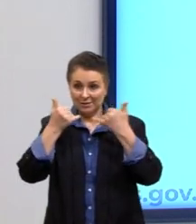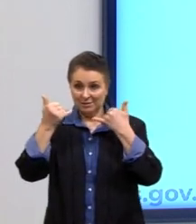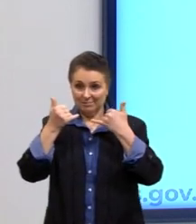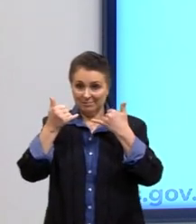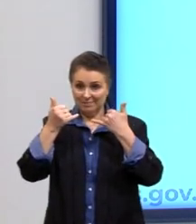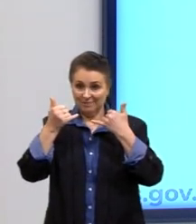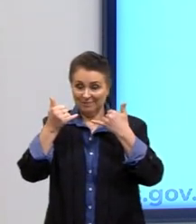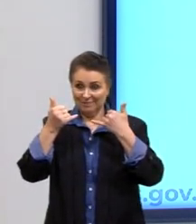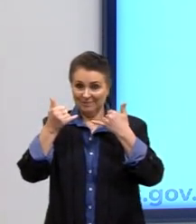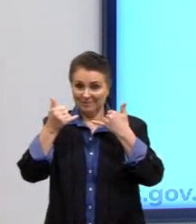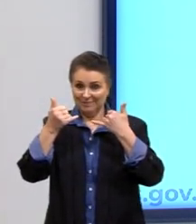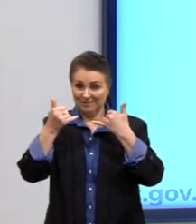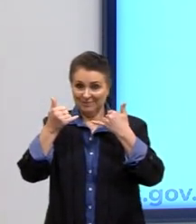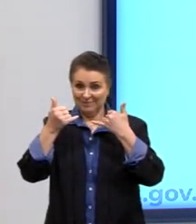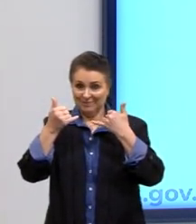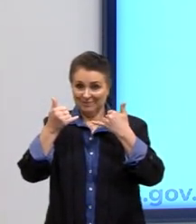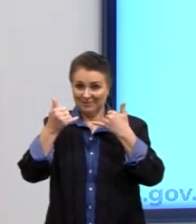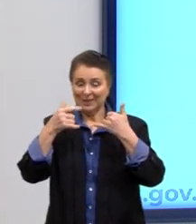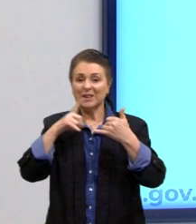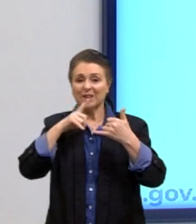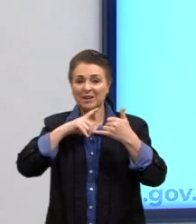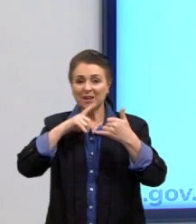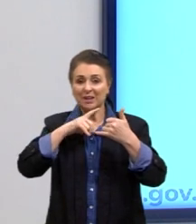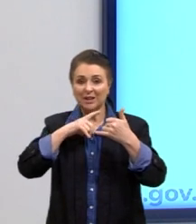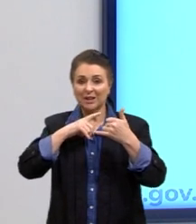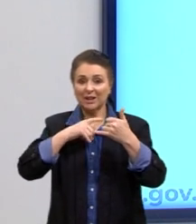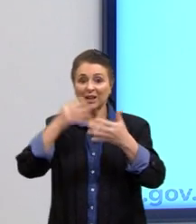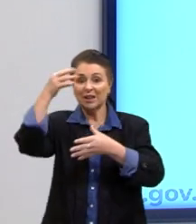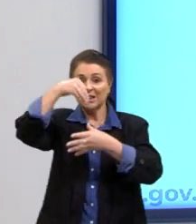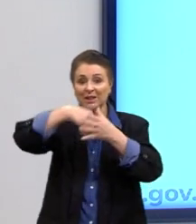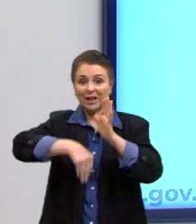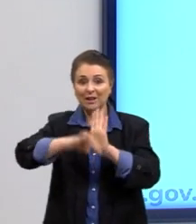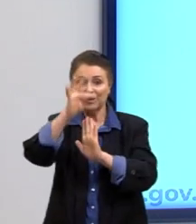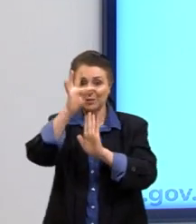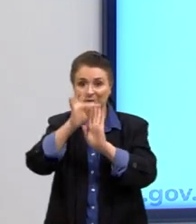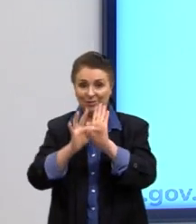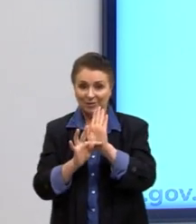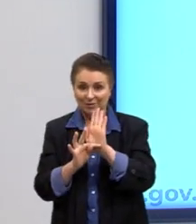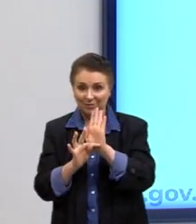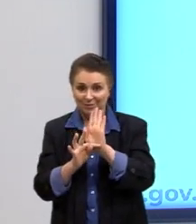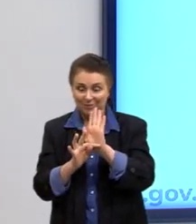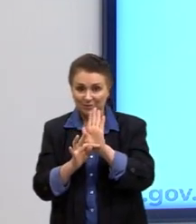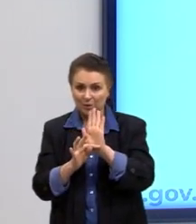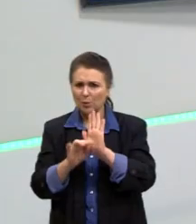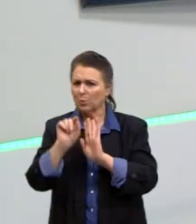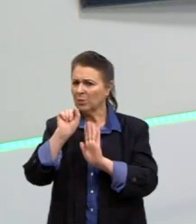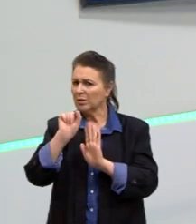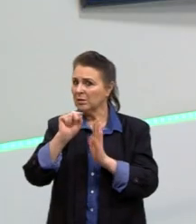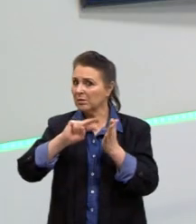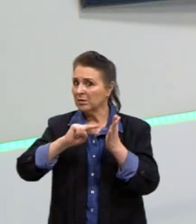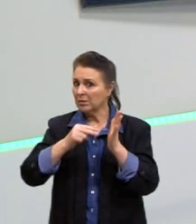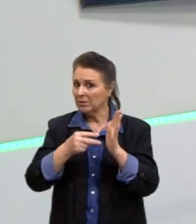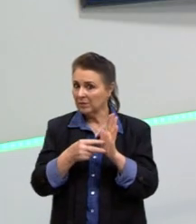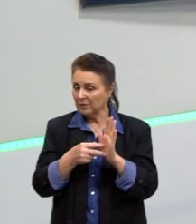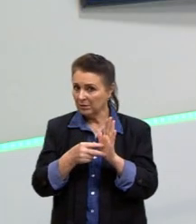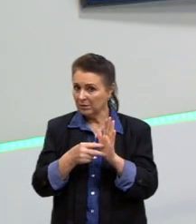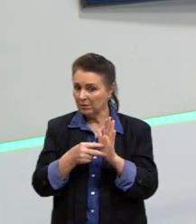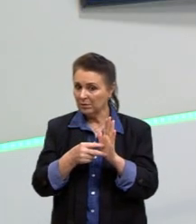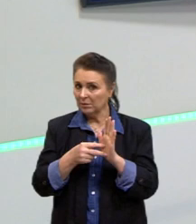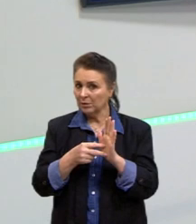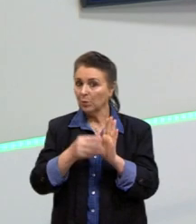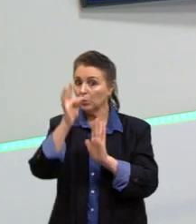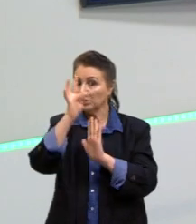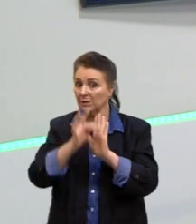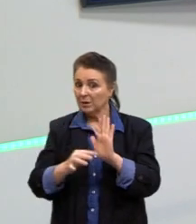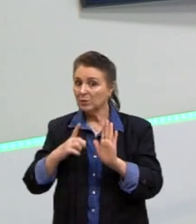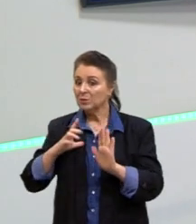que estão além do texto. O que que é isso? Eles estão trazendo ali dados, eles estão